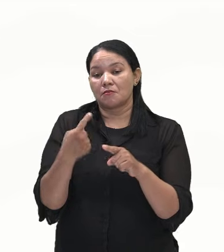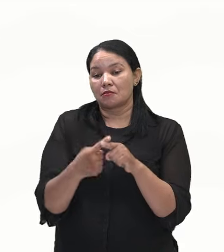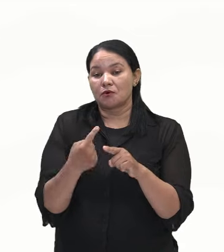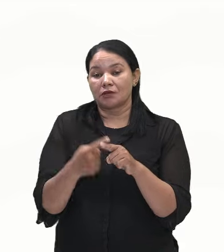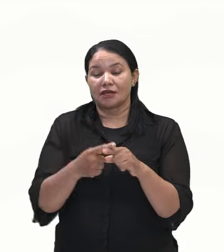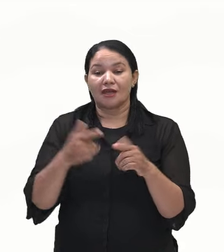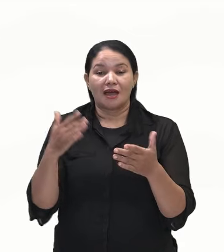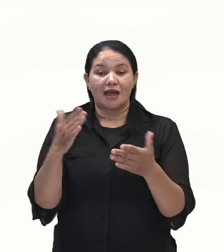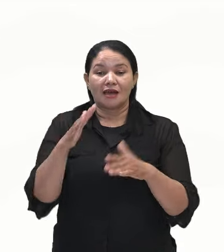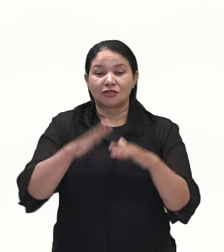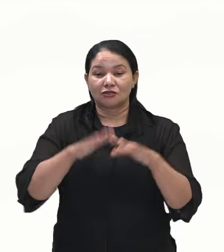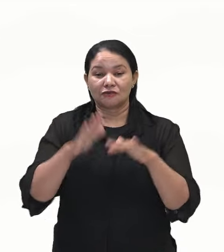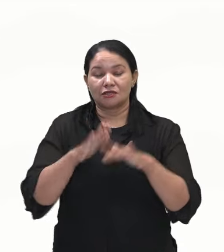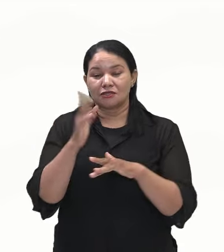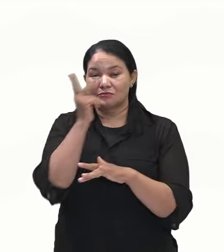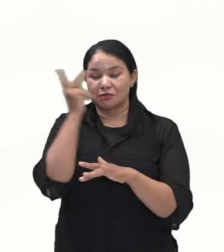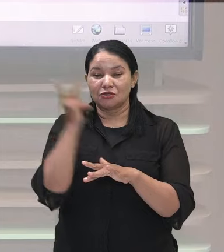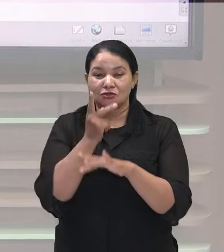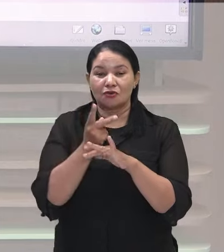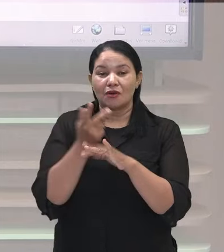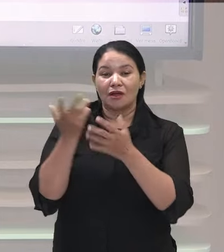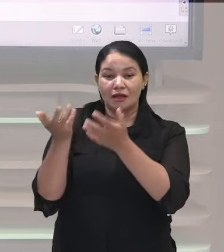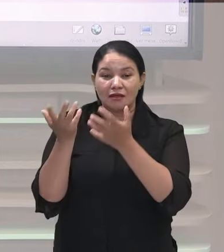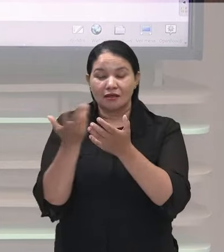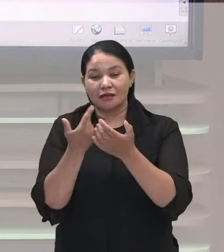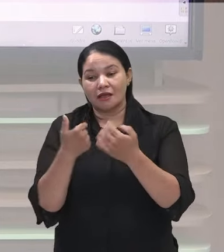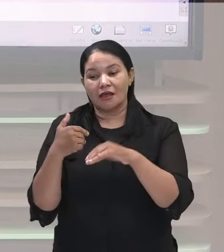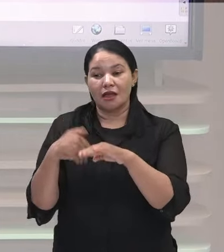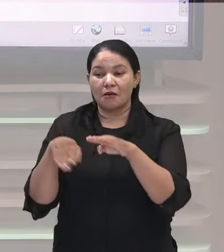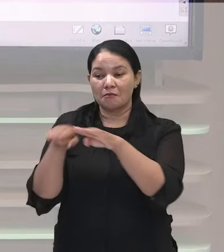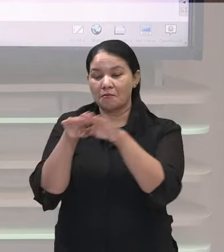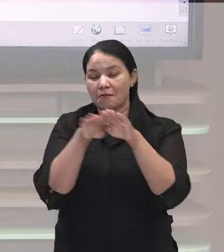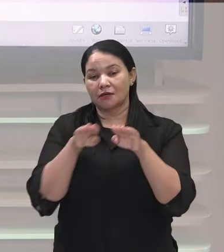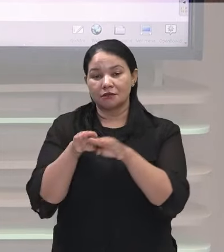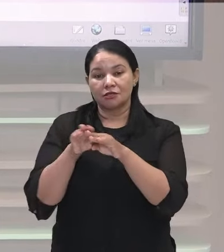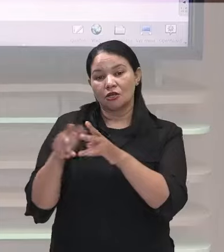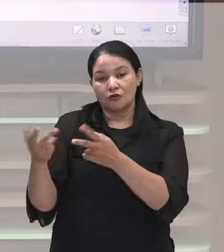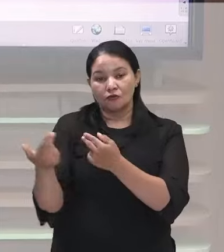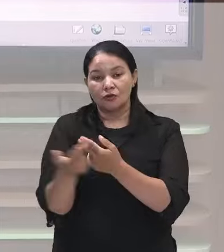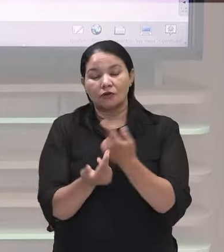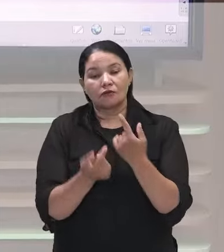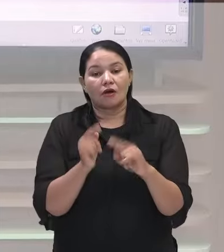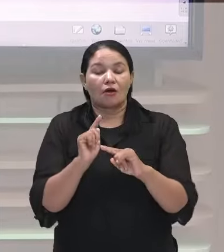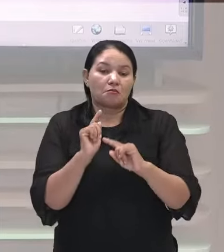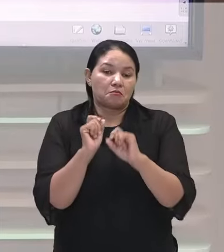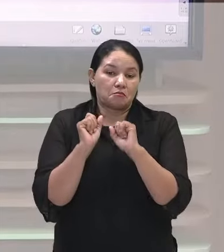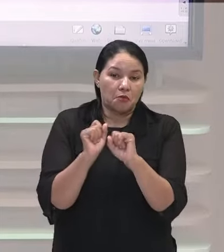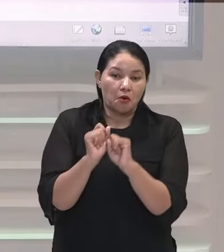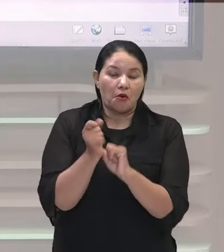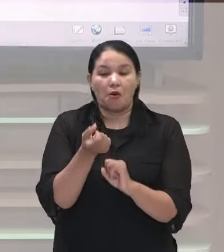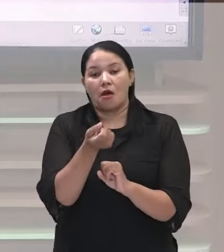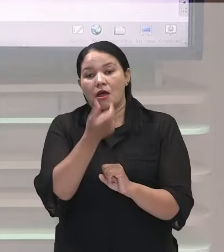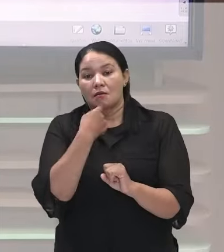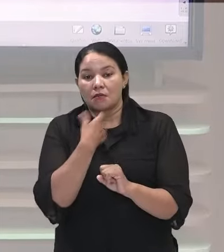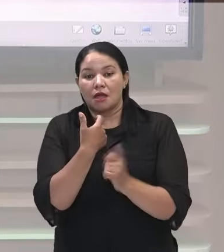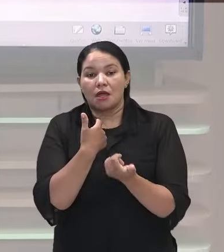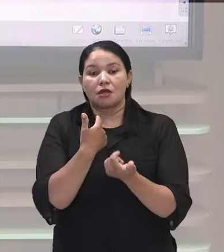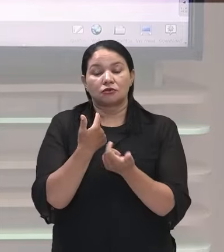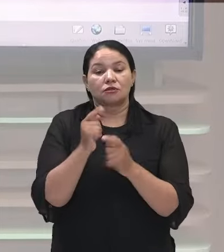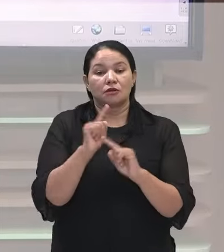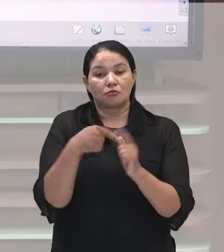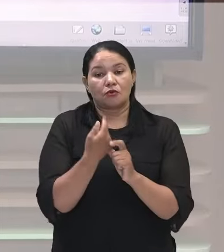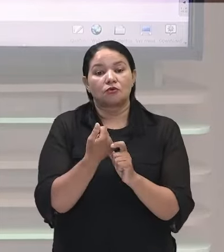esse padrão, tá, que é irreal, essas pessoas acabam, então, tomando produtos, remédios, colocando até a